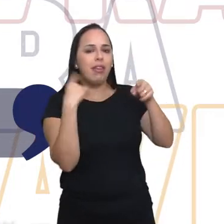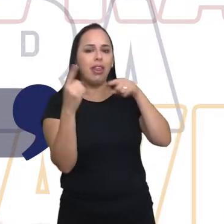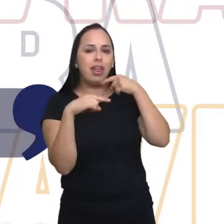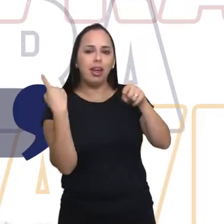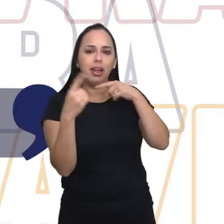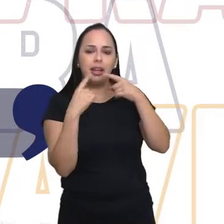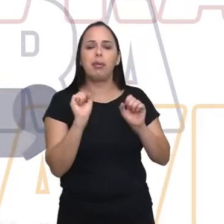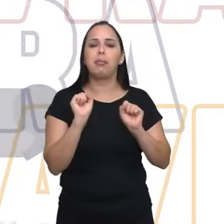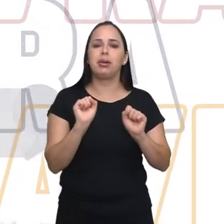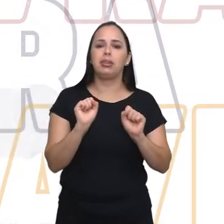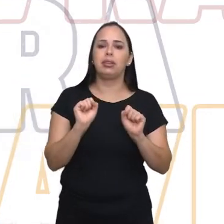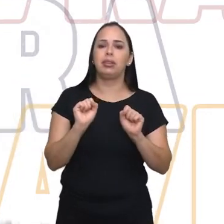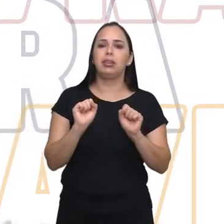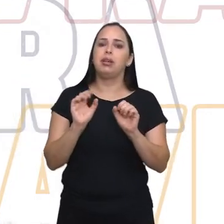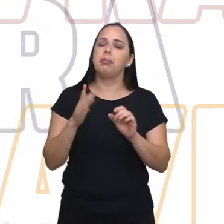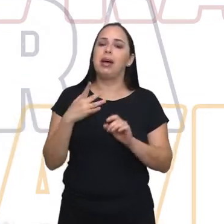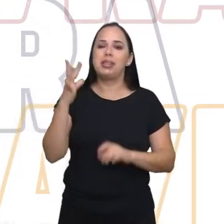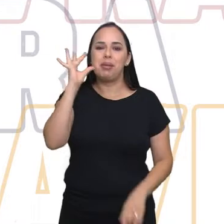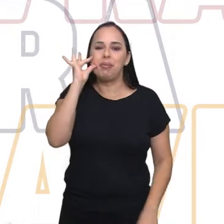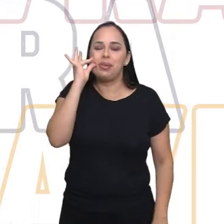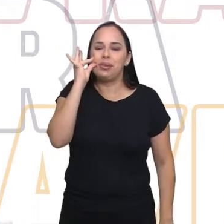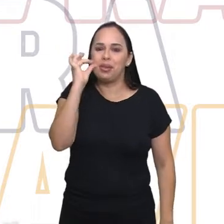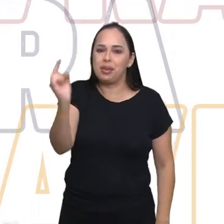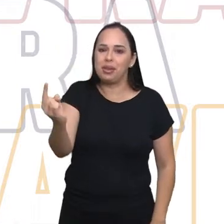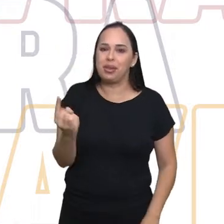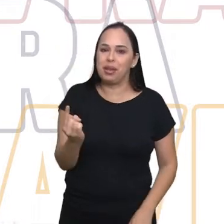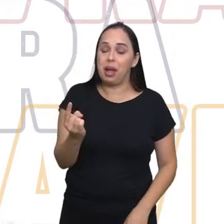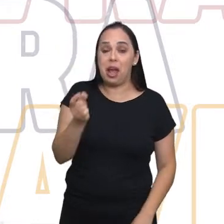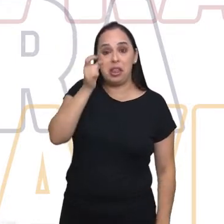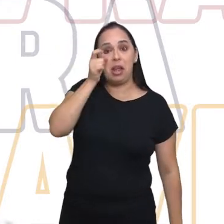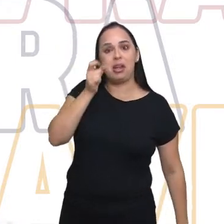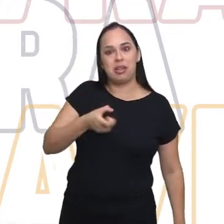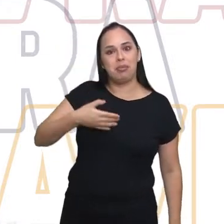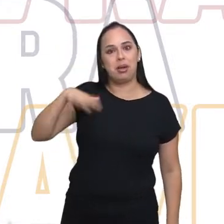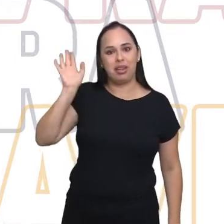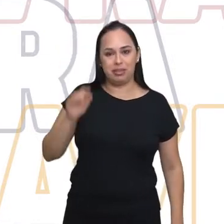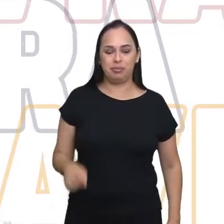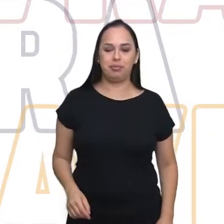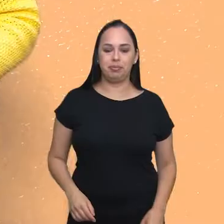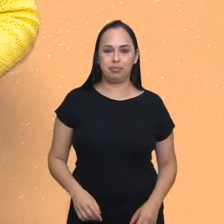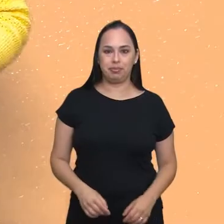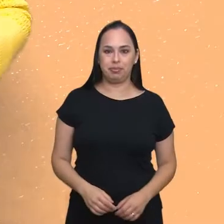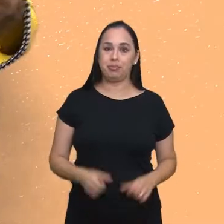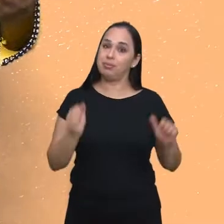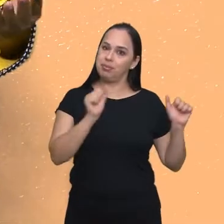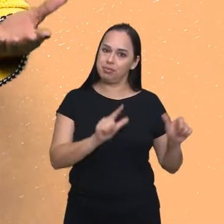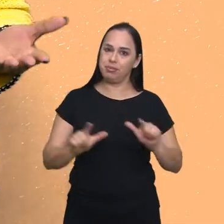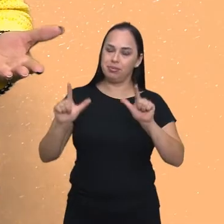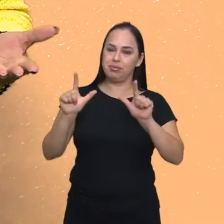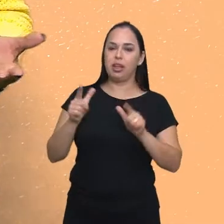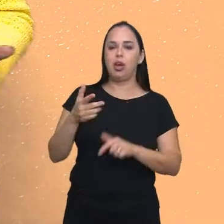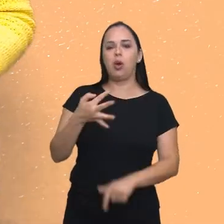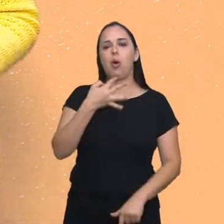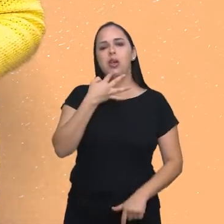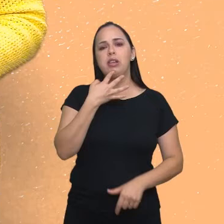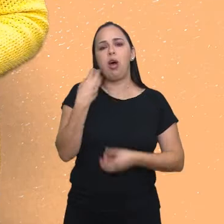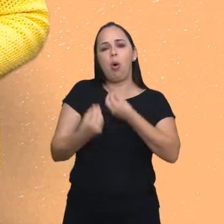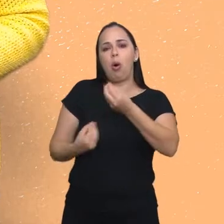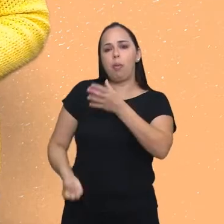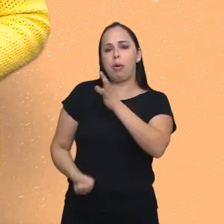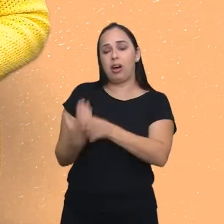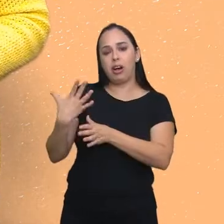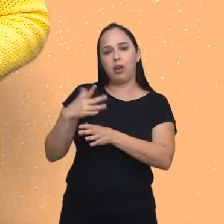tem dúvida, mas nada como pessoalmente, né? Então acho mais interessante ir pessoalmente. Nesse primeiro bloco, conhecemos